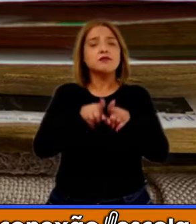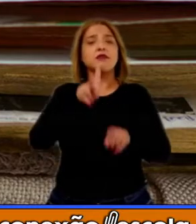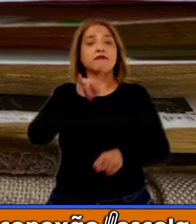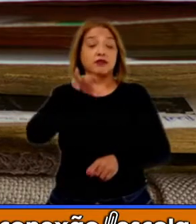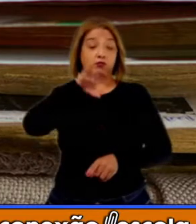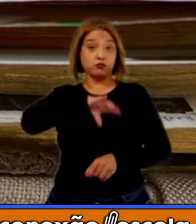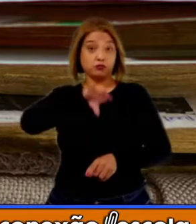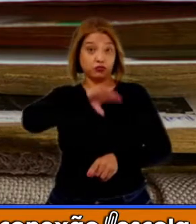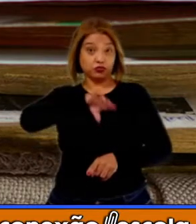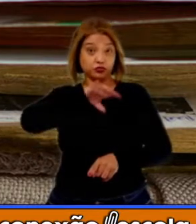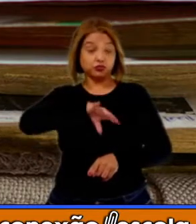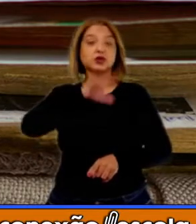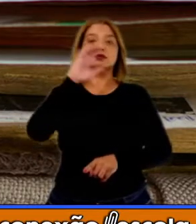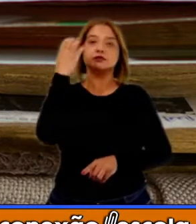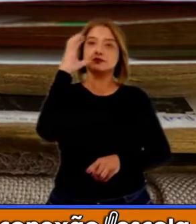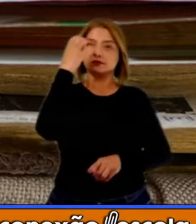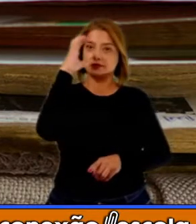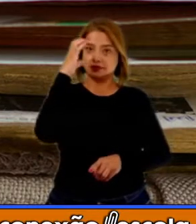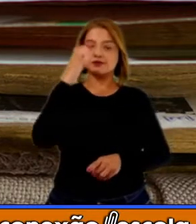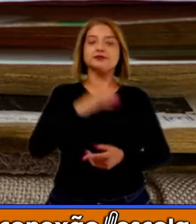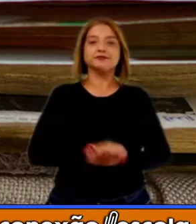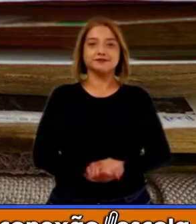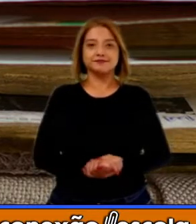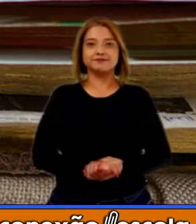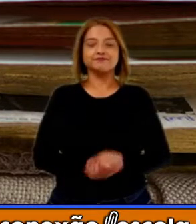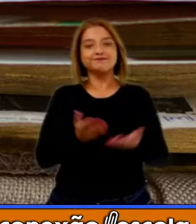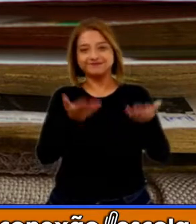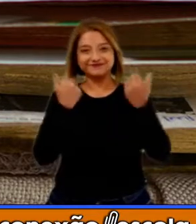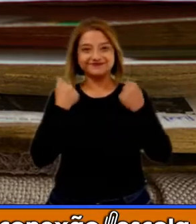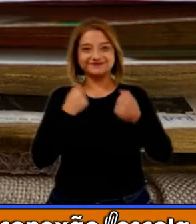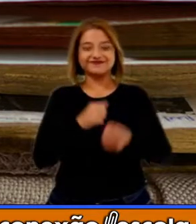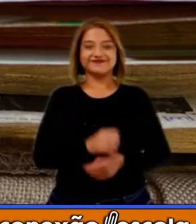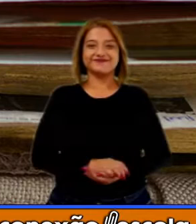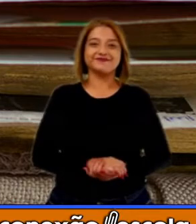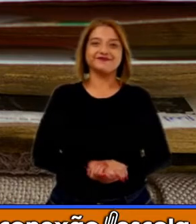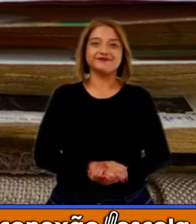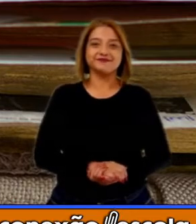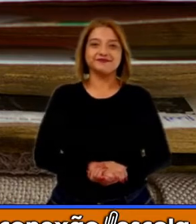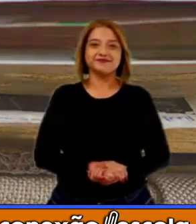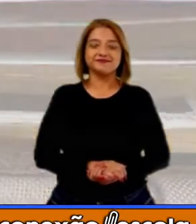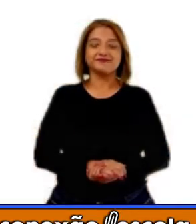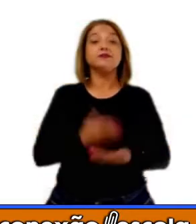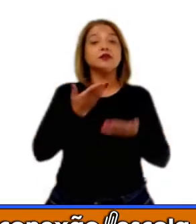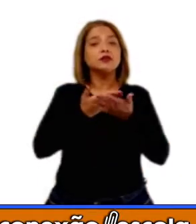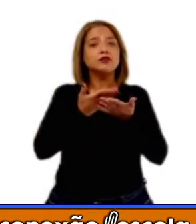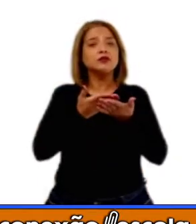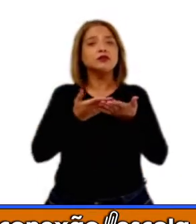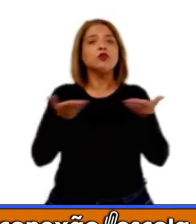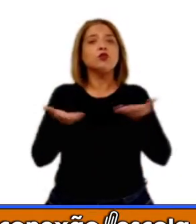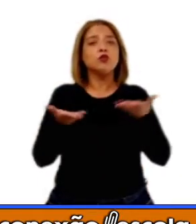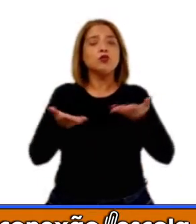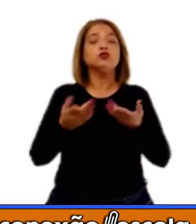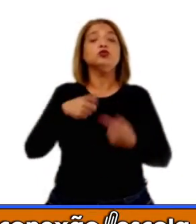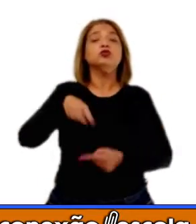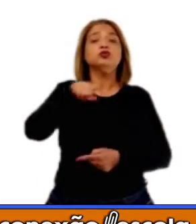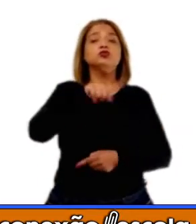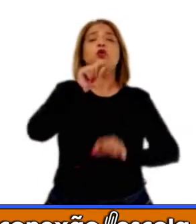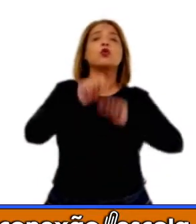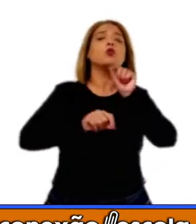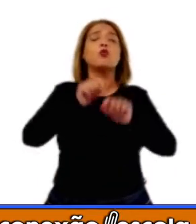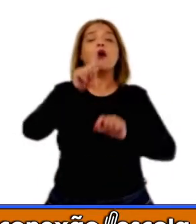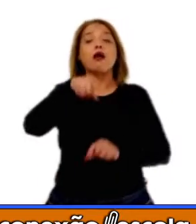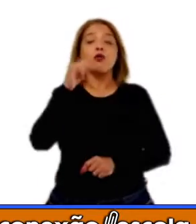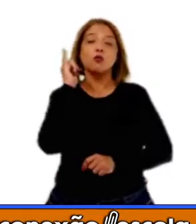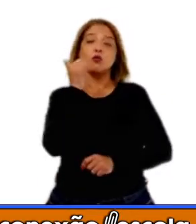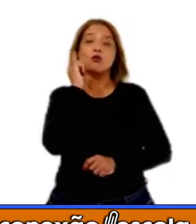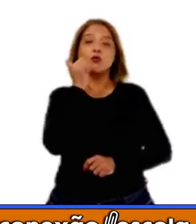língua portuguesa e ciências da natureza. Vamos lá? Na nossa aula, nós vamos ver sobre os